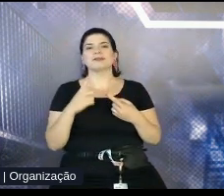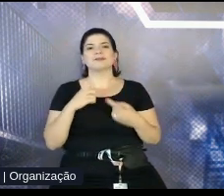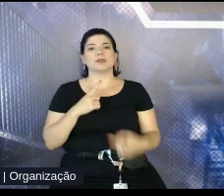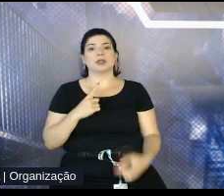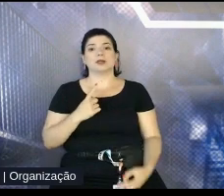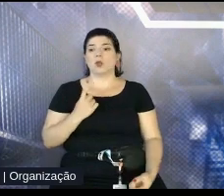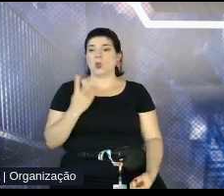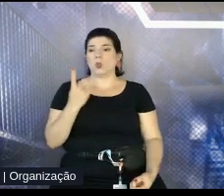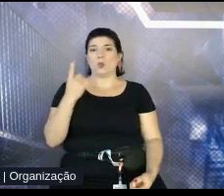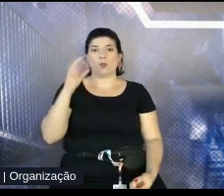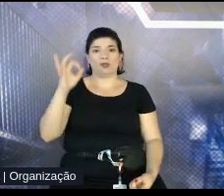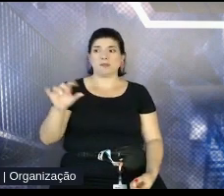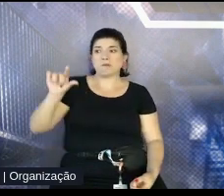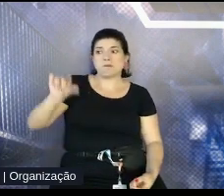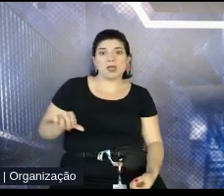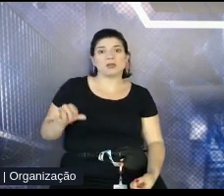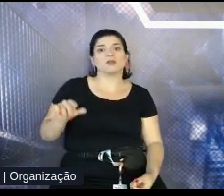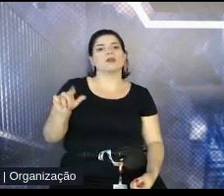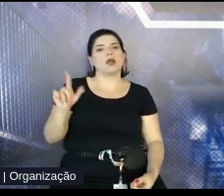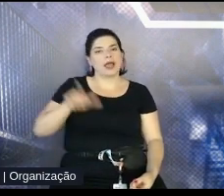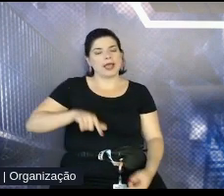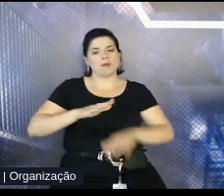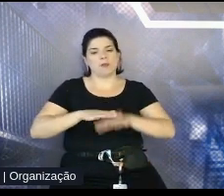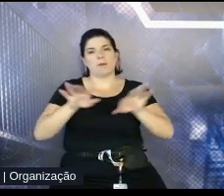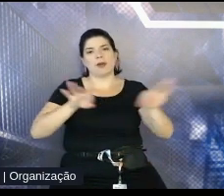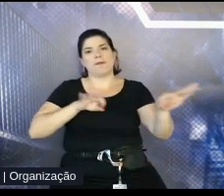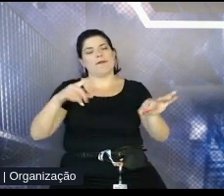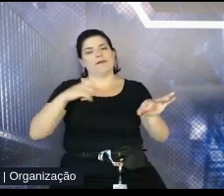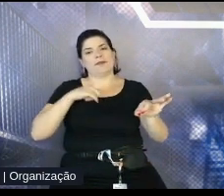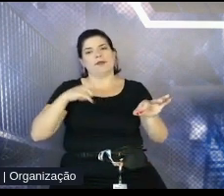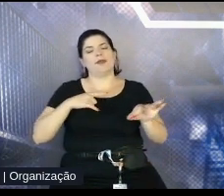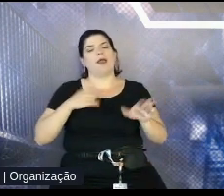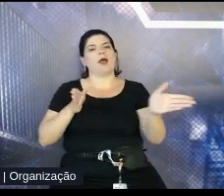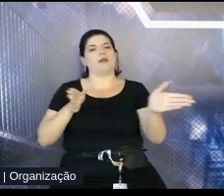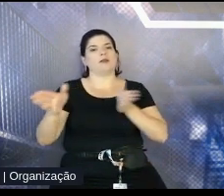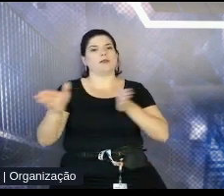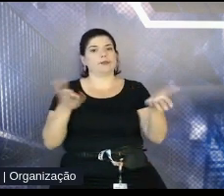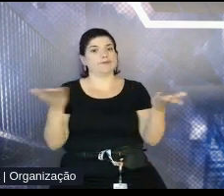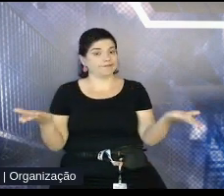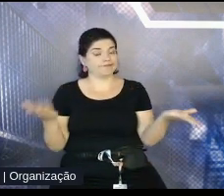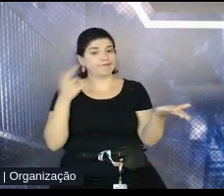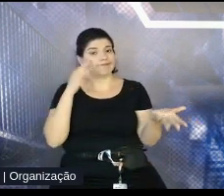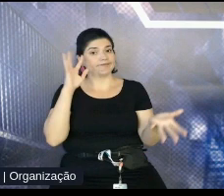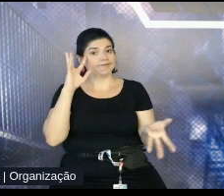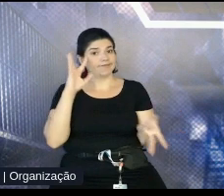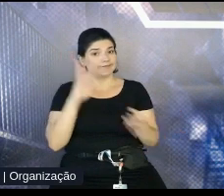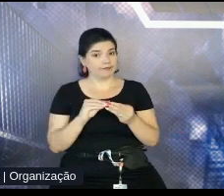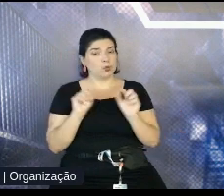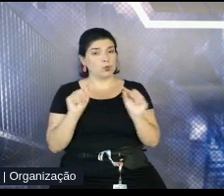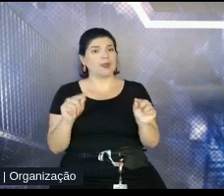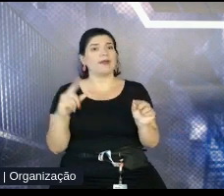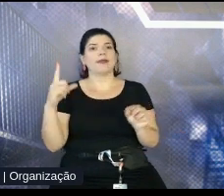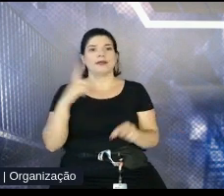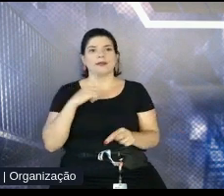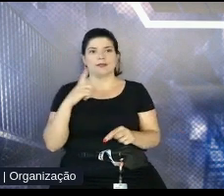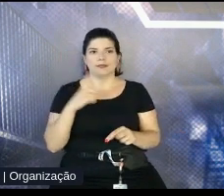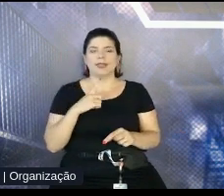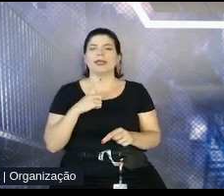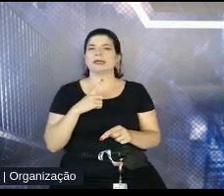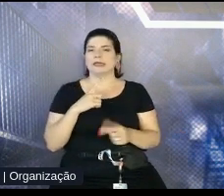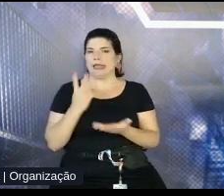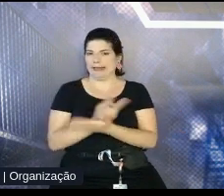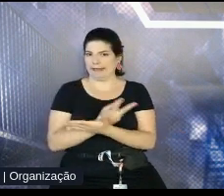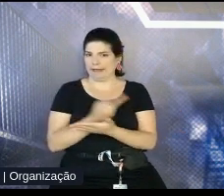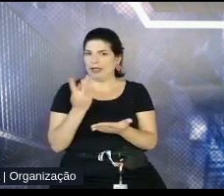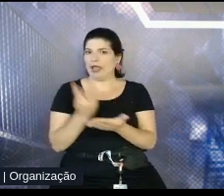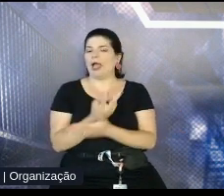sites brasileiros são desenvolvidos com práticas acessíveis. Então, a gente vê que claramente tem uma coisa muito errada aí